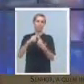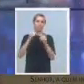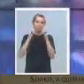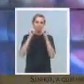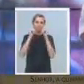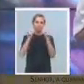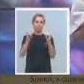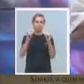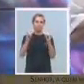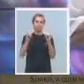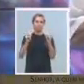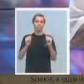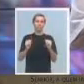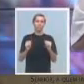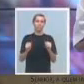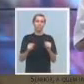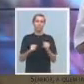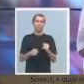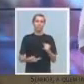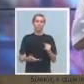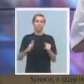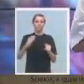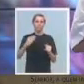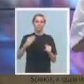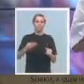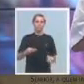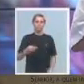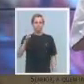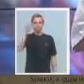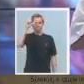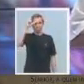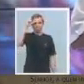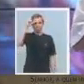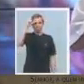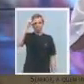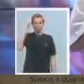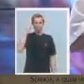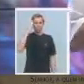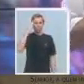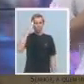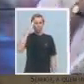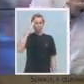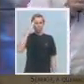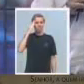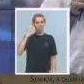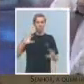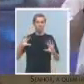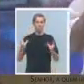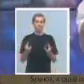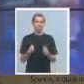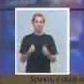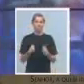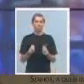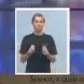Então o demônio sabe disso, porque ele é um espírito. Ele sabe disso. Aonde entrar